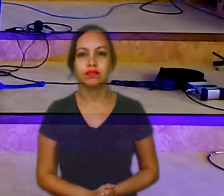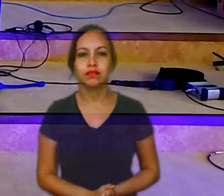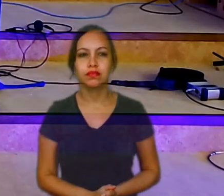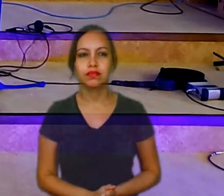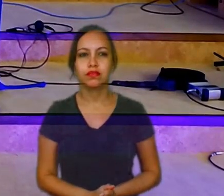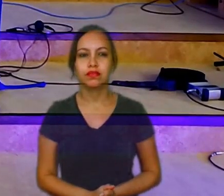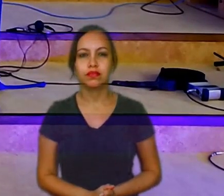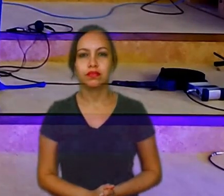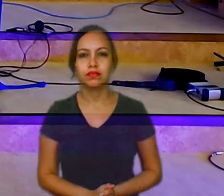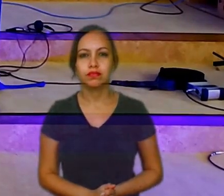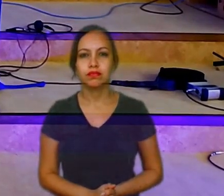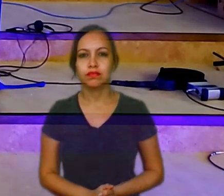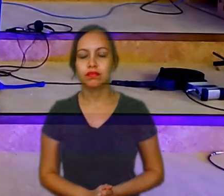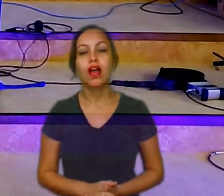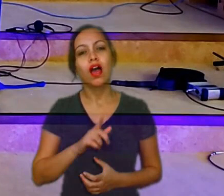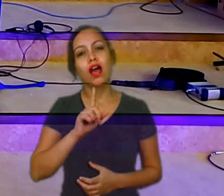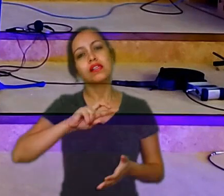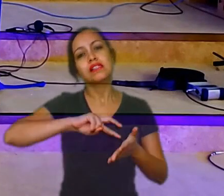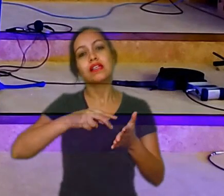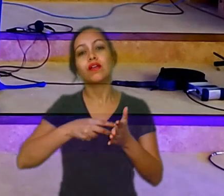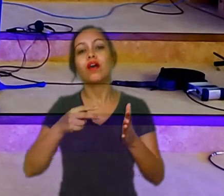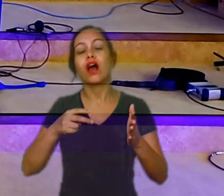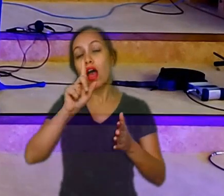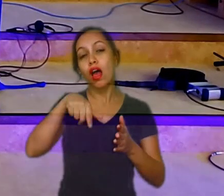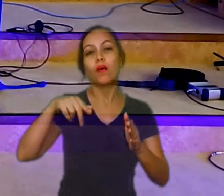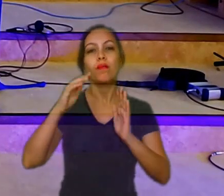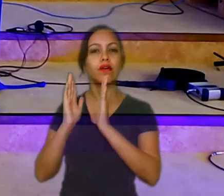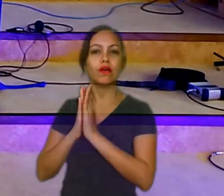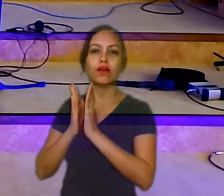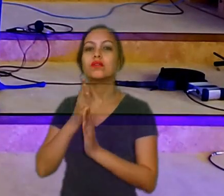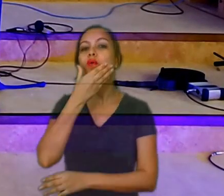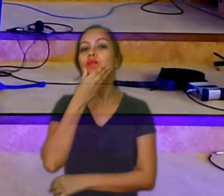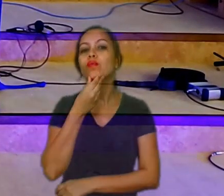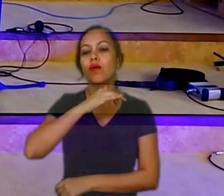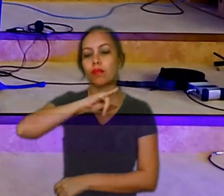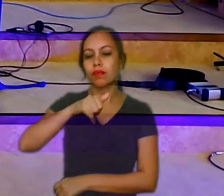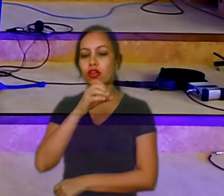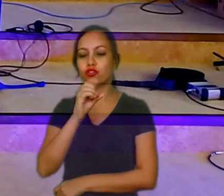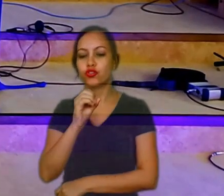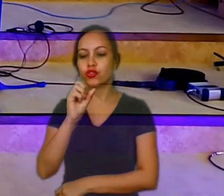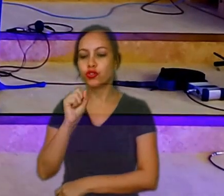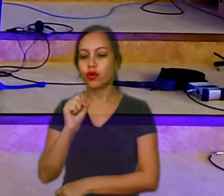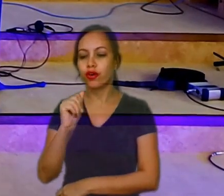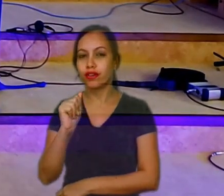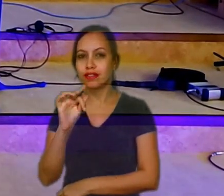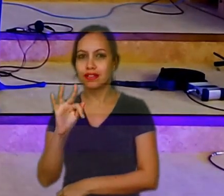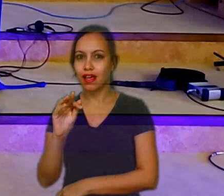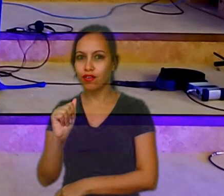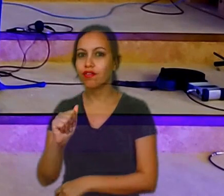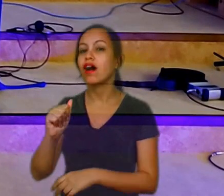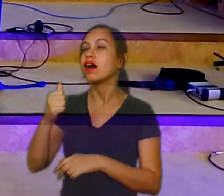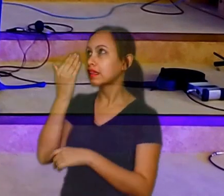considerado uma oração de Josafá diante de Deus,